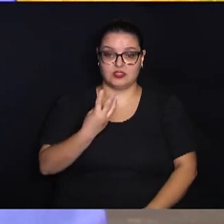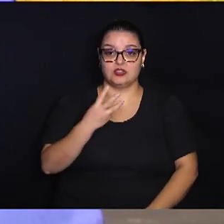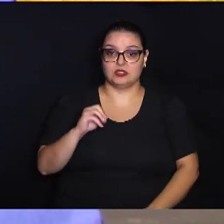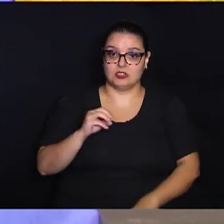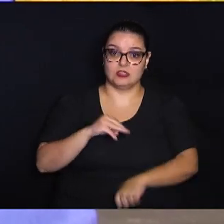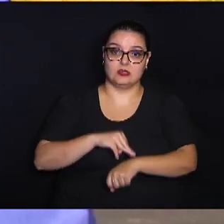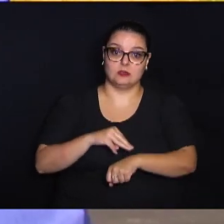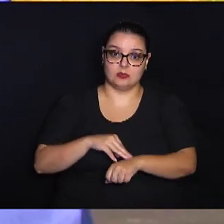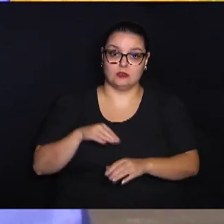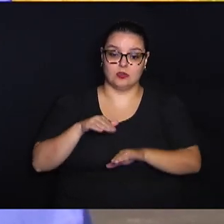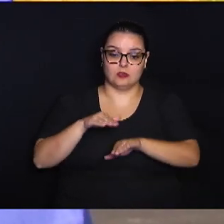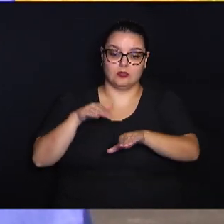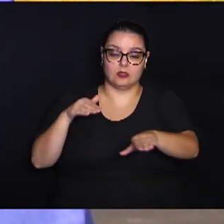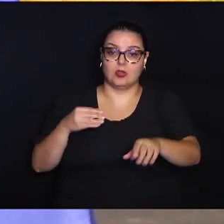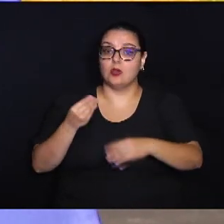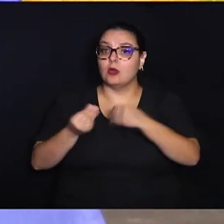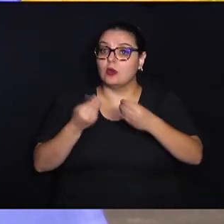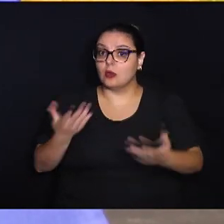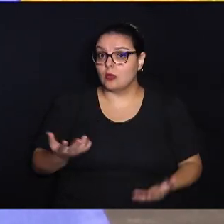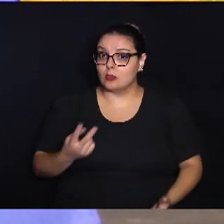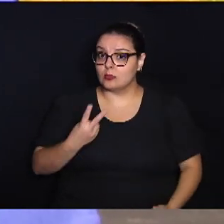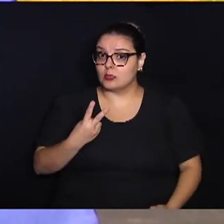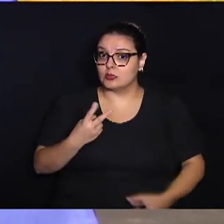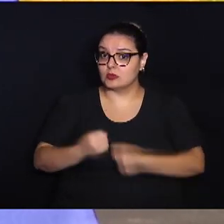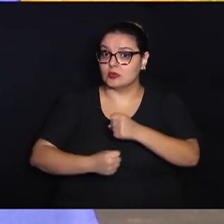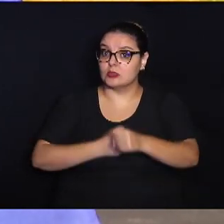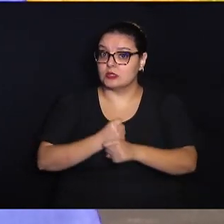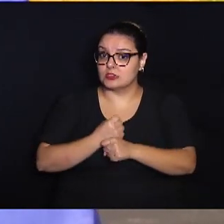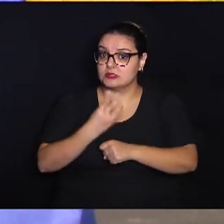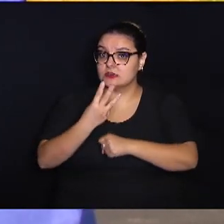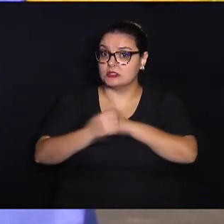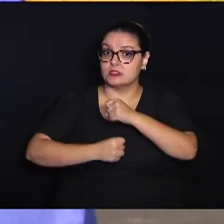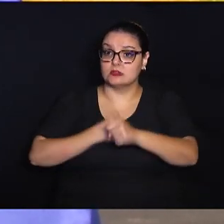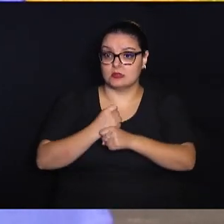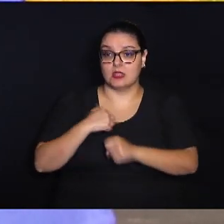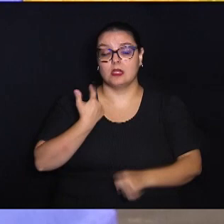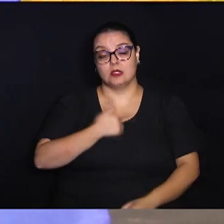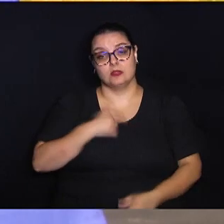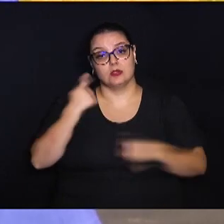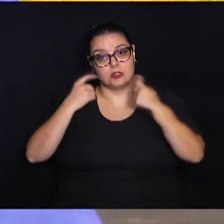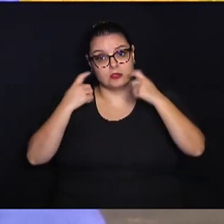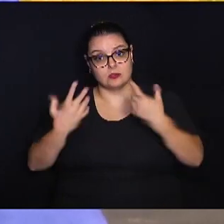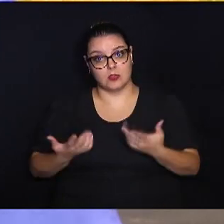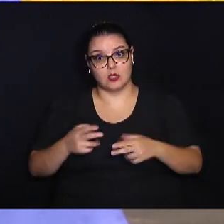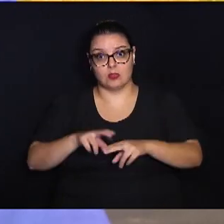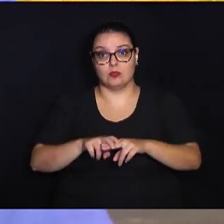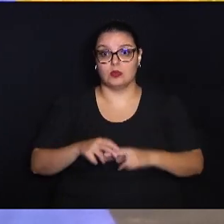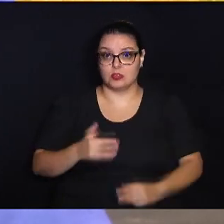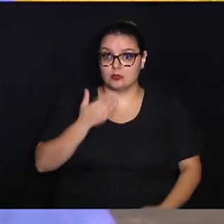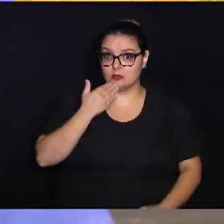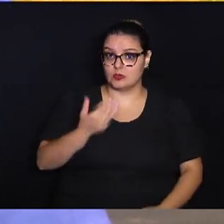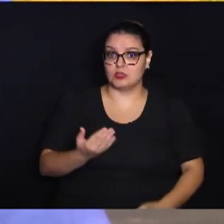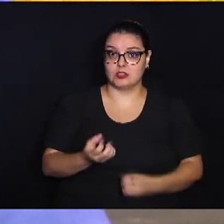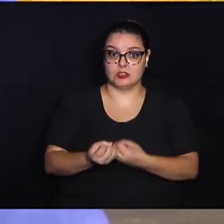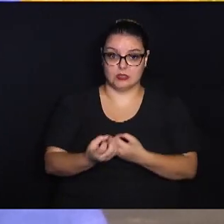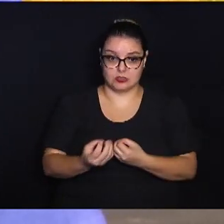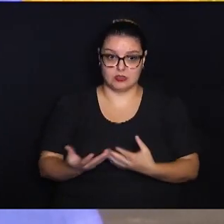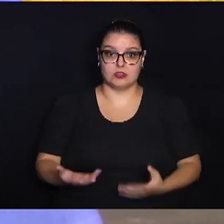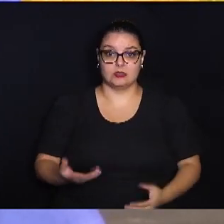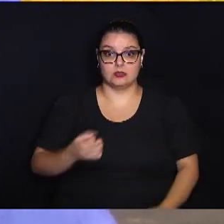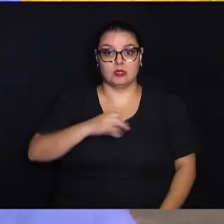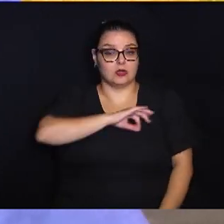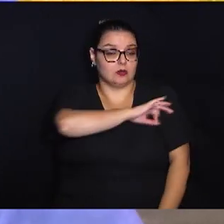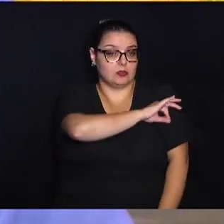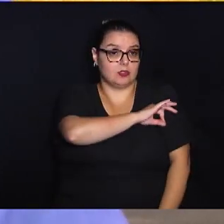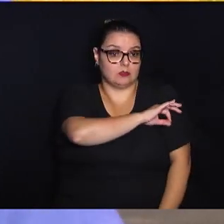esse trânsito. Como é que vai ficar daqui 2, 3 anos? Entende? Essa é a nossa preocupação e por isso a gente requereu essas informações ao prefeito